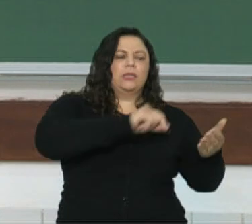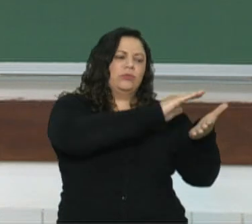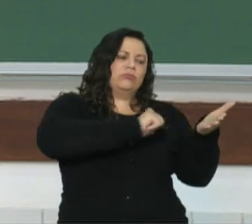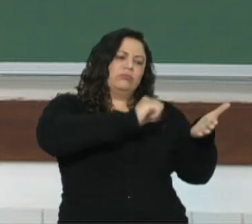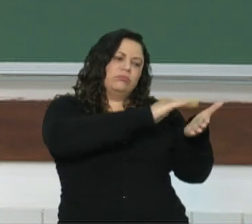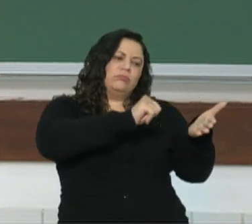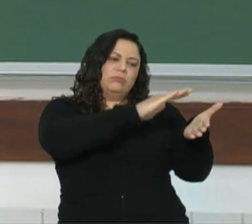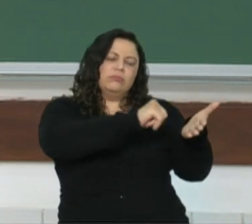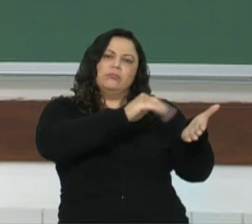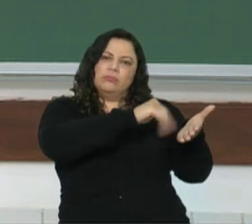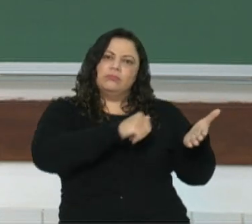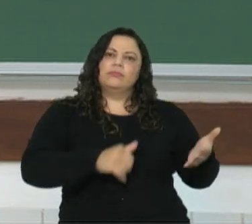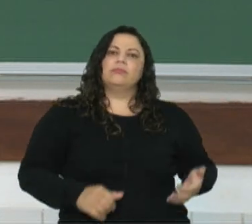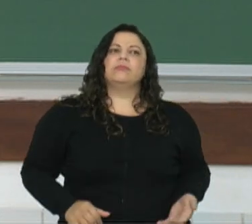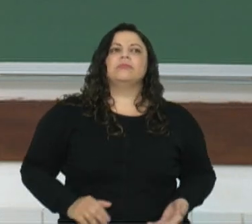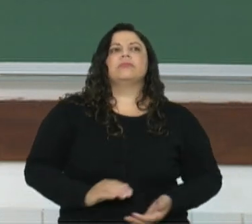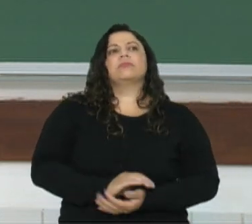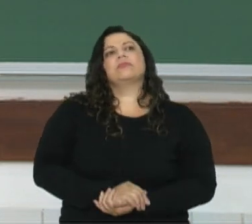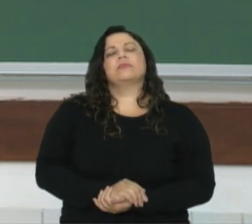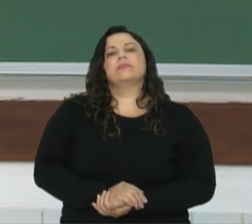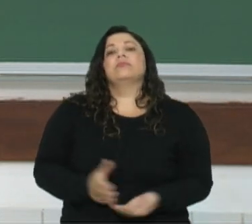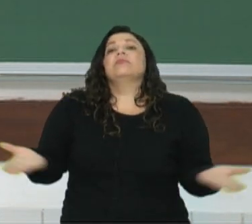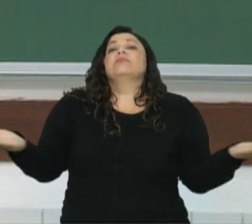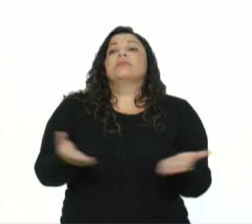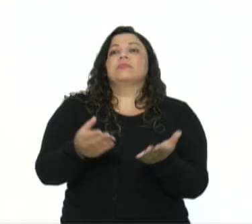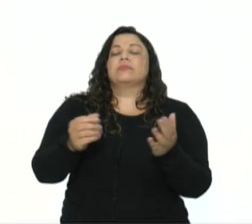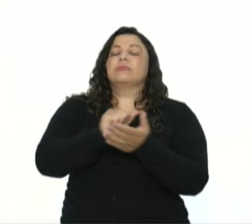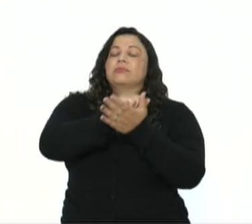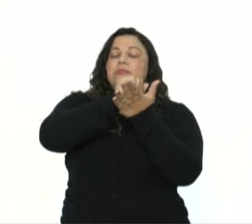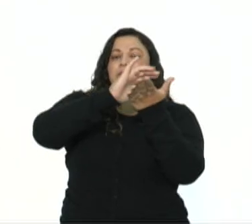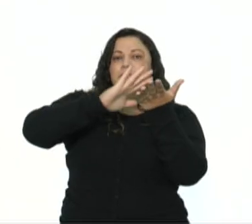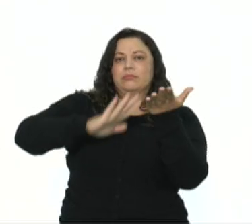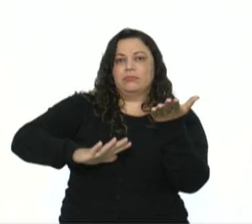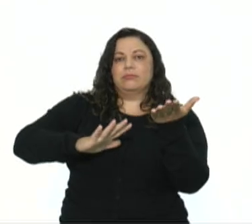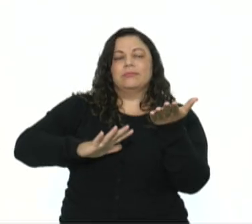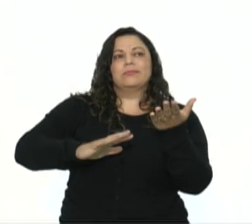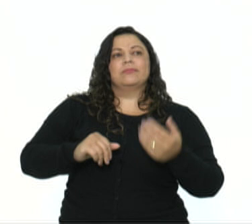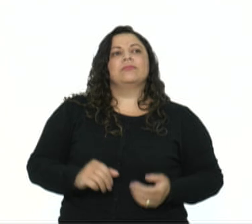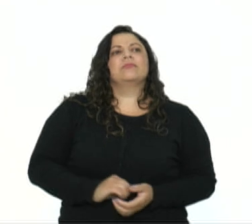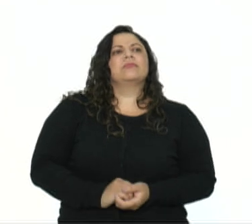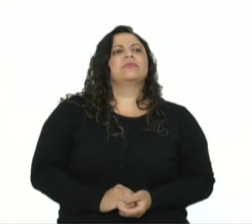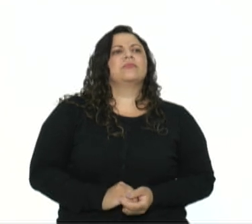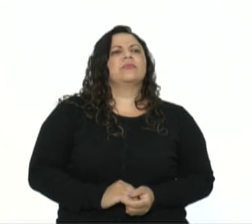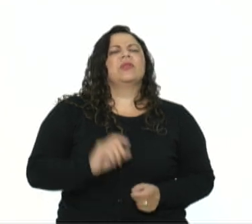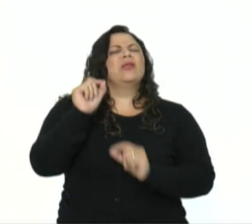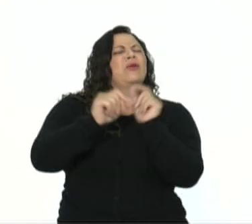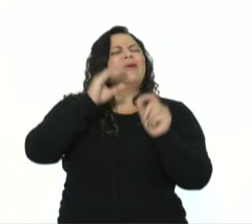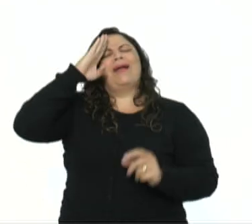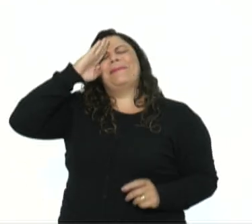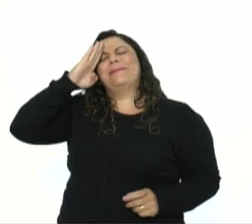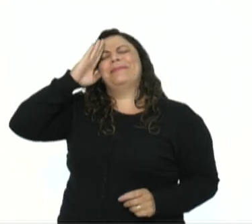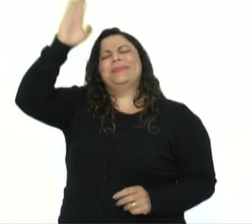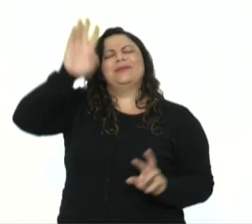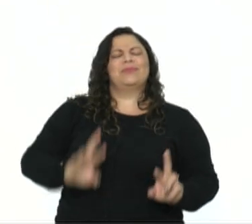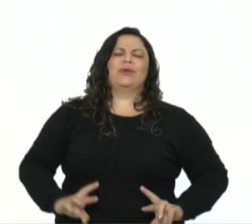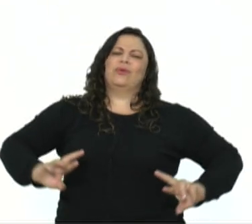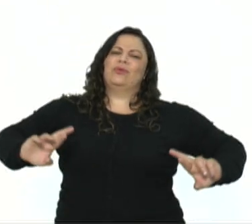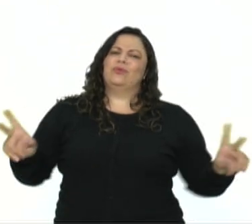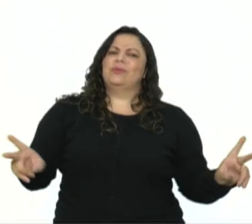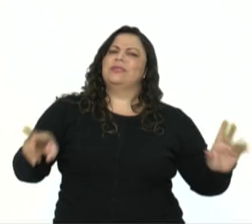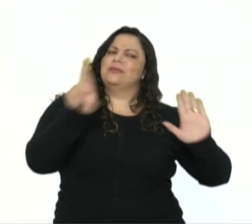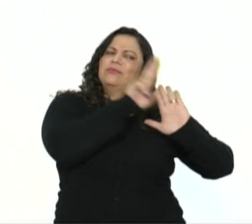eliminativa. E vamos então a um exercício. Qual a principal diferença entre os 2 métodos,